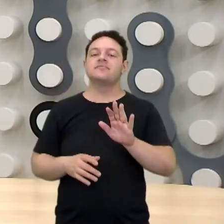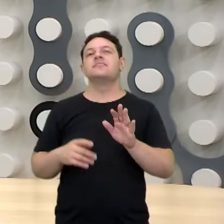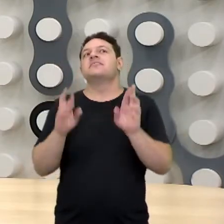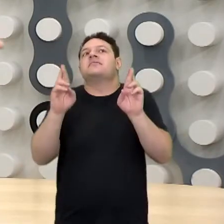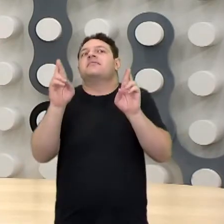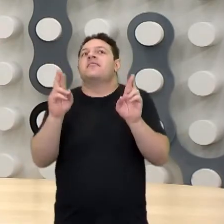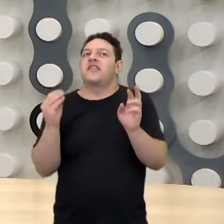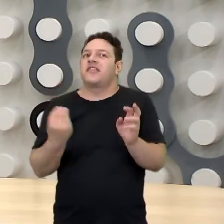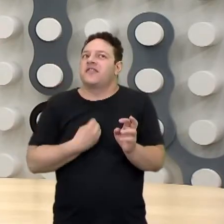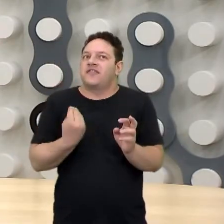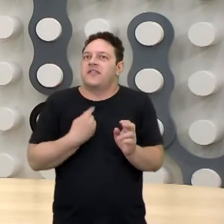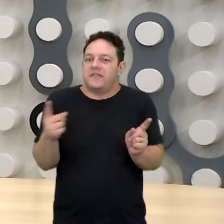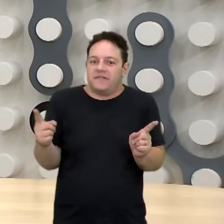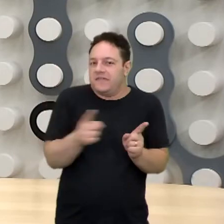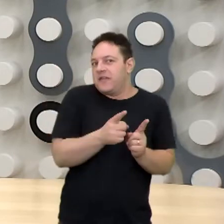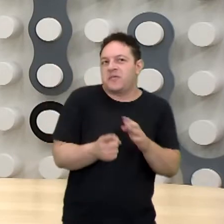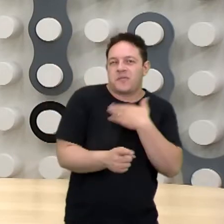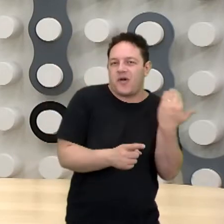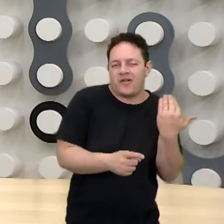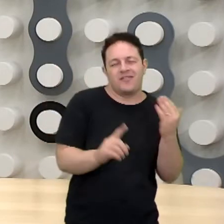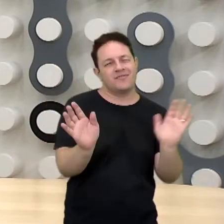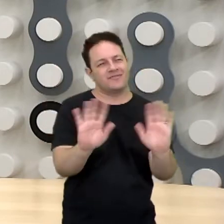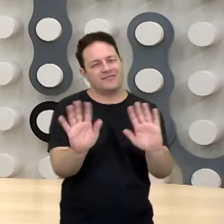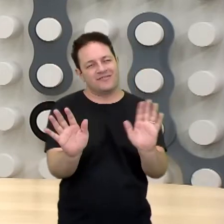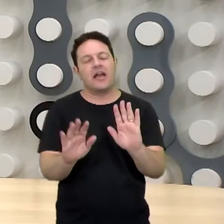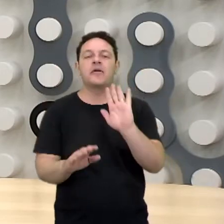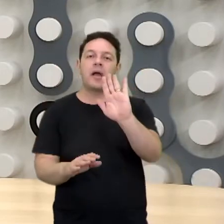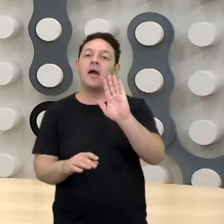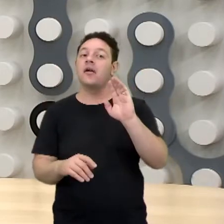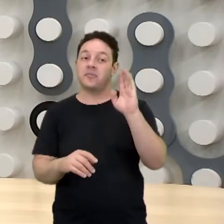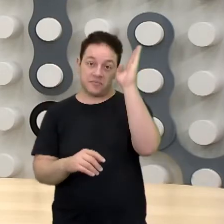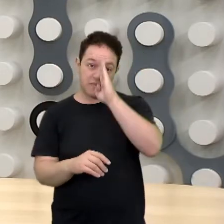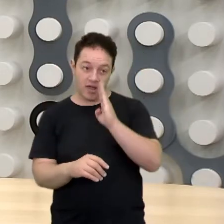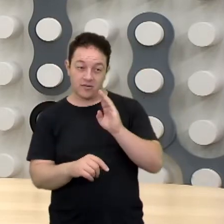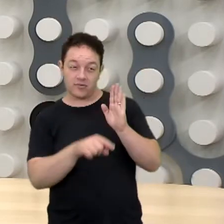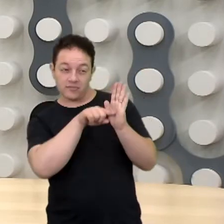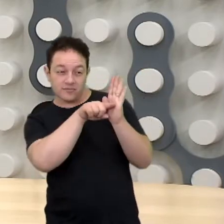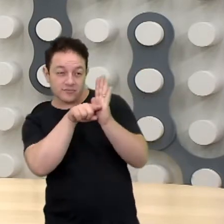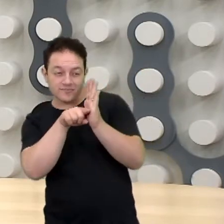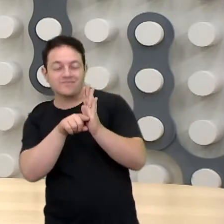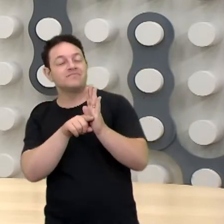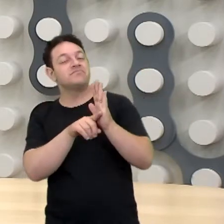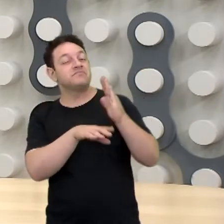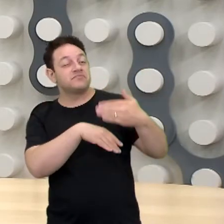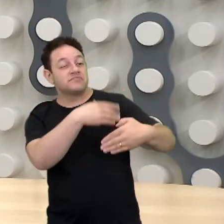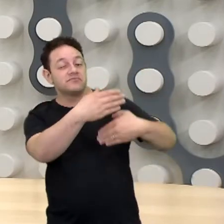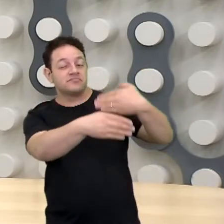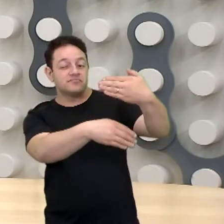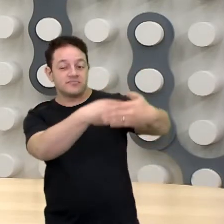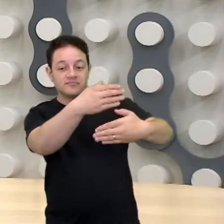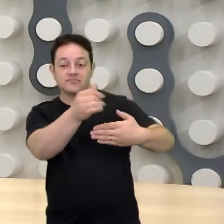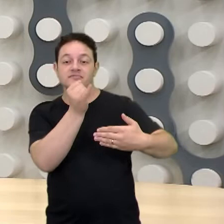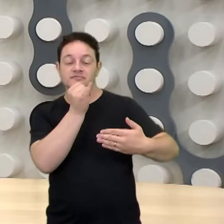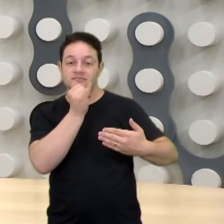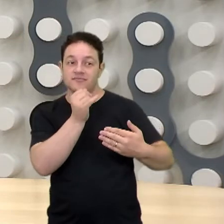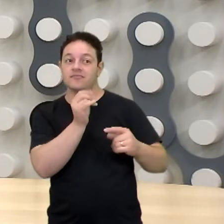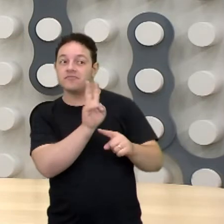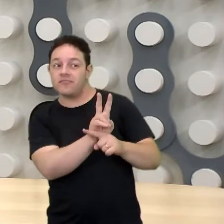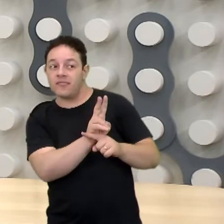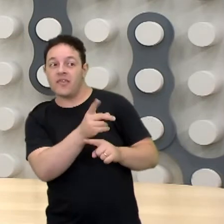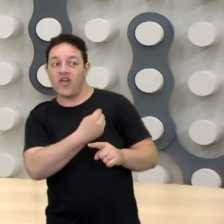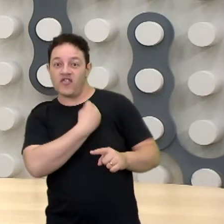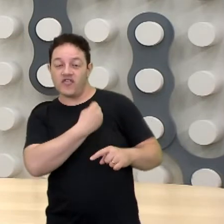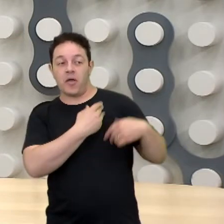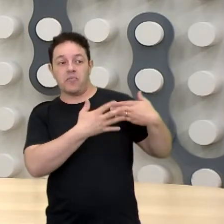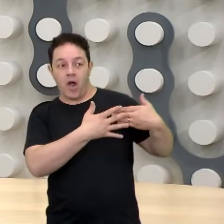viver menos? Não, lógico que não. Mas, né, pelo padrão aí do Brasil, a tendência é que quanto mais aumente a expectativa de